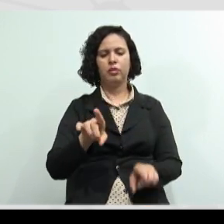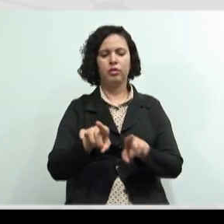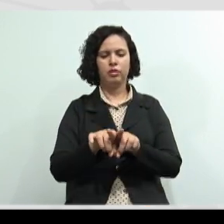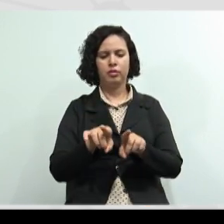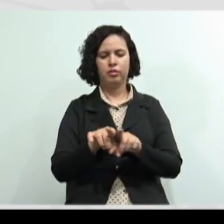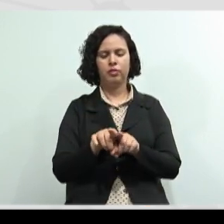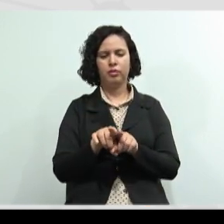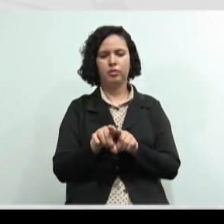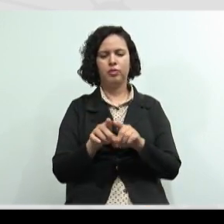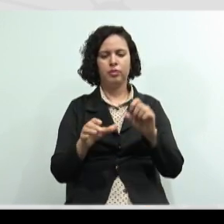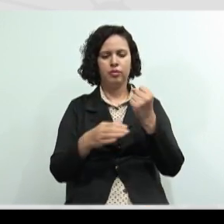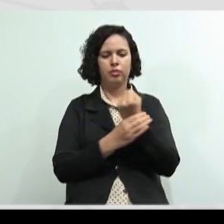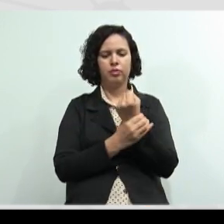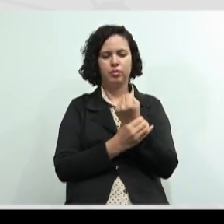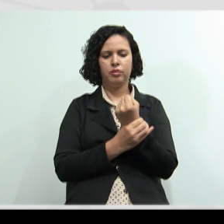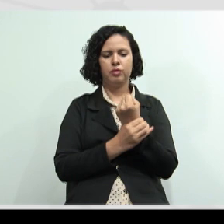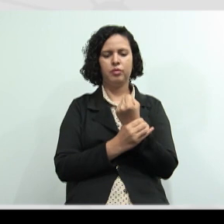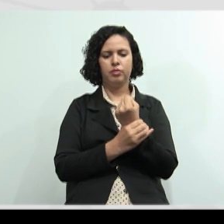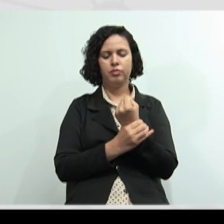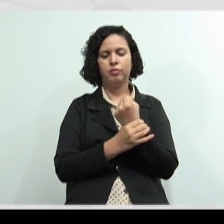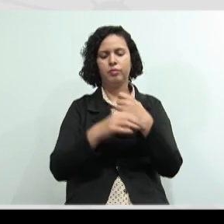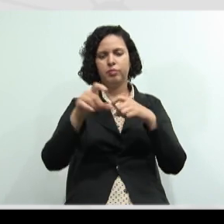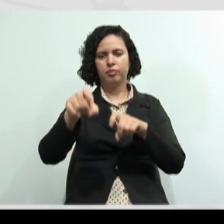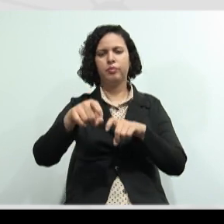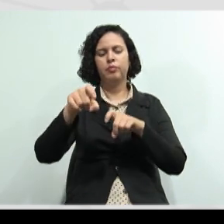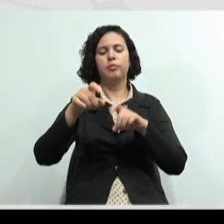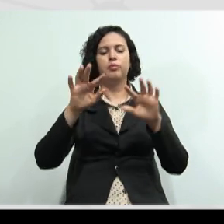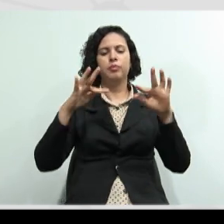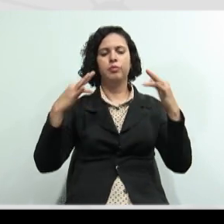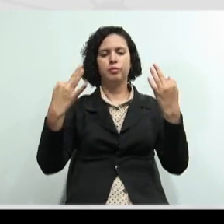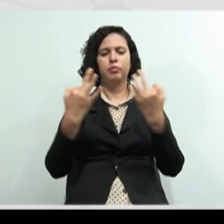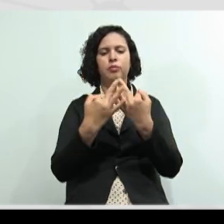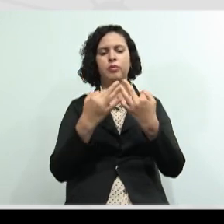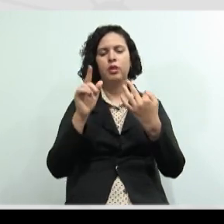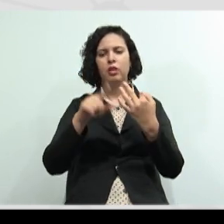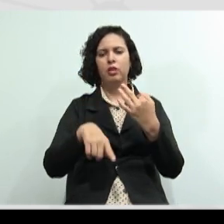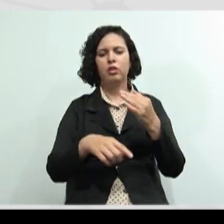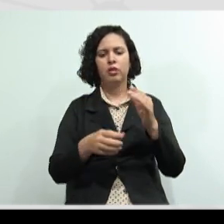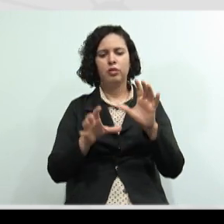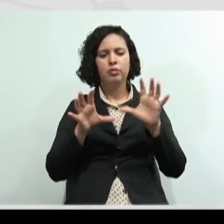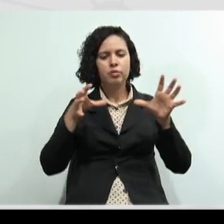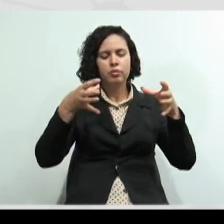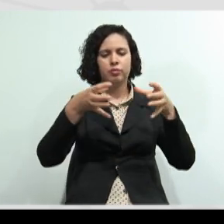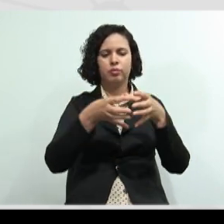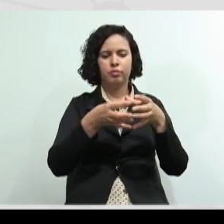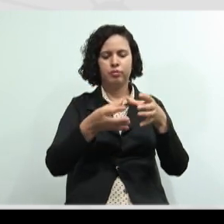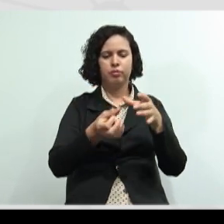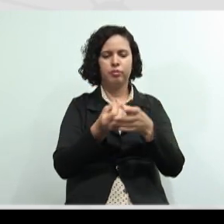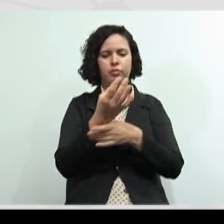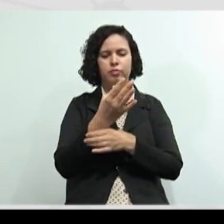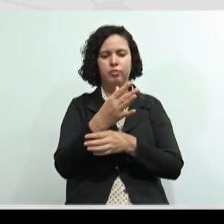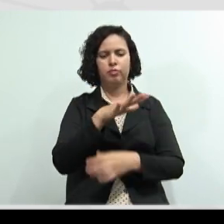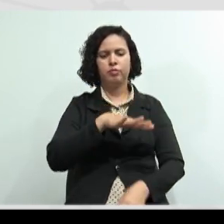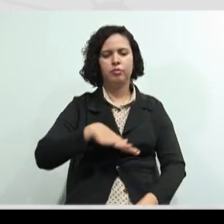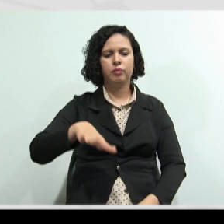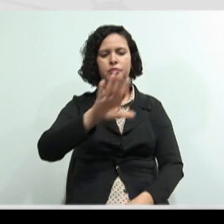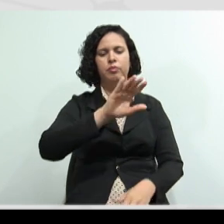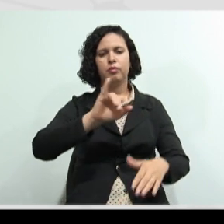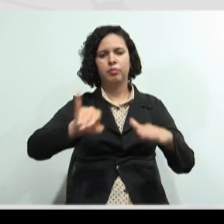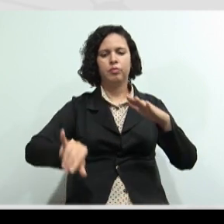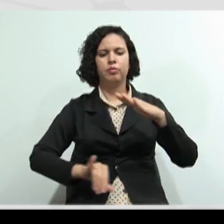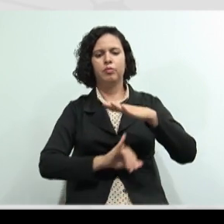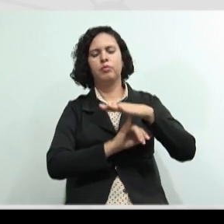e o seguro da agricultura familiar. Tudo isso vão formar os mercados institucionais, que é uma rede de segurança